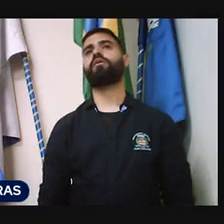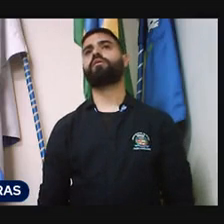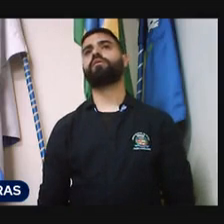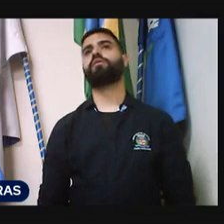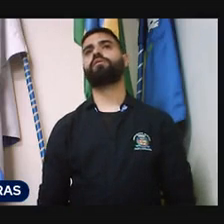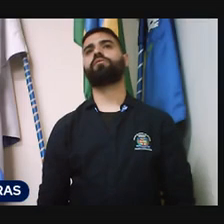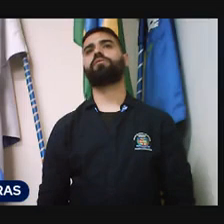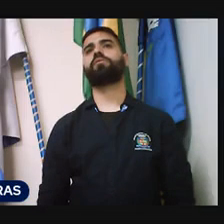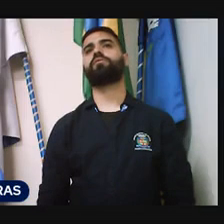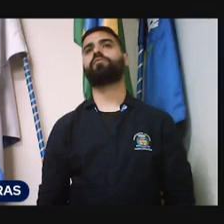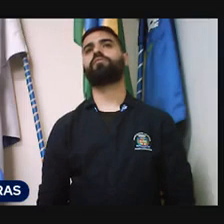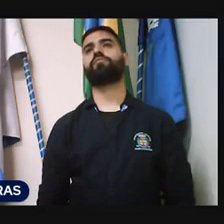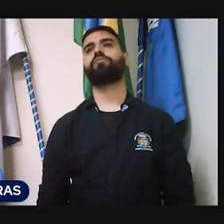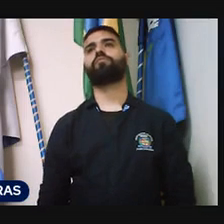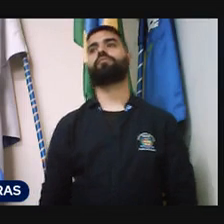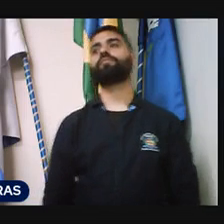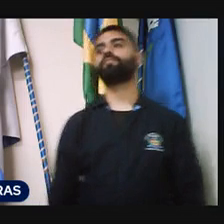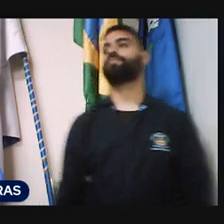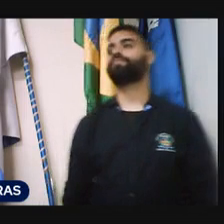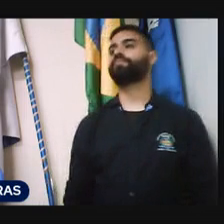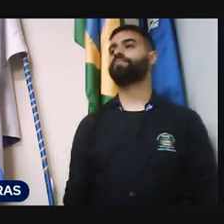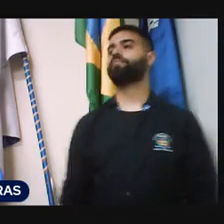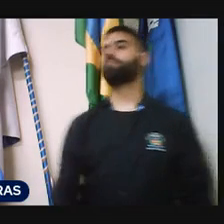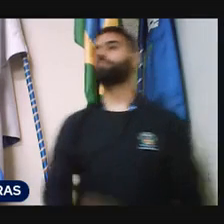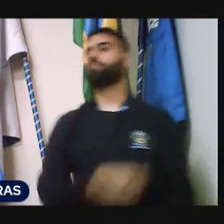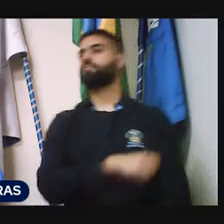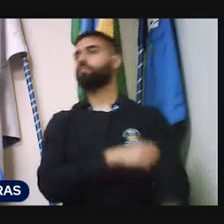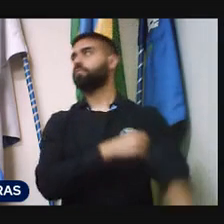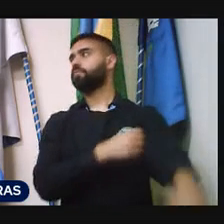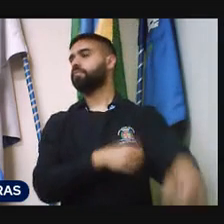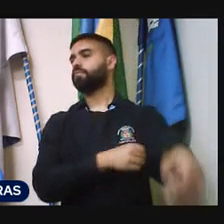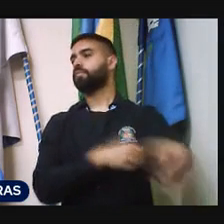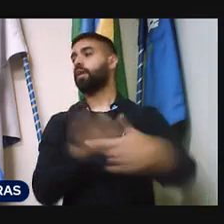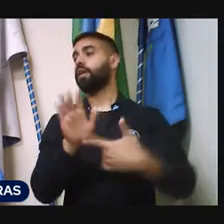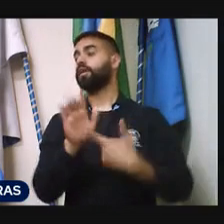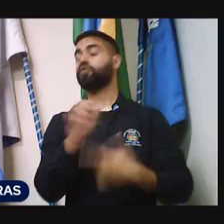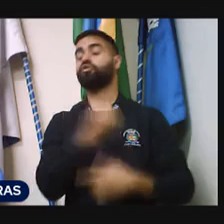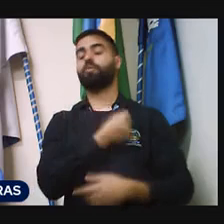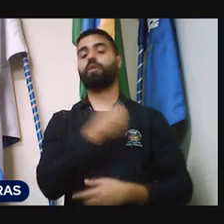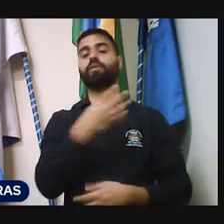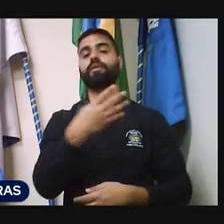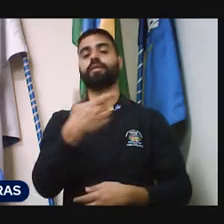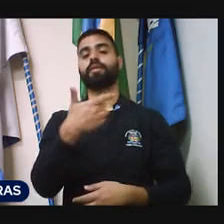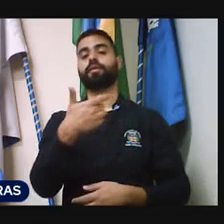E aí a indicação e 414 2021